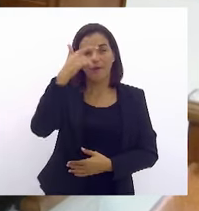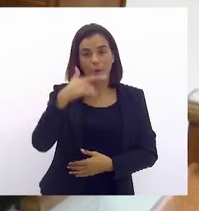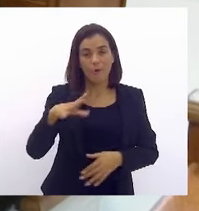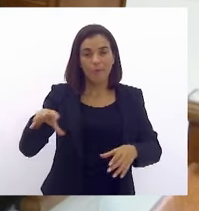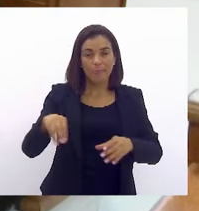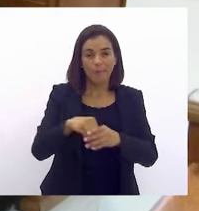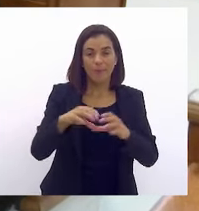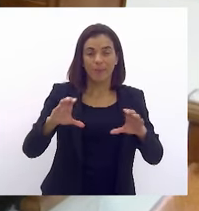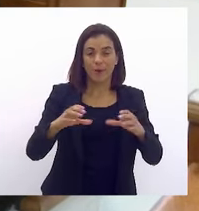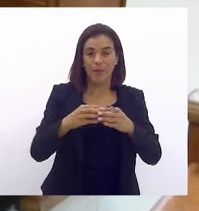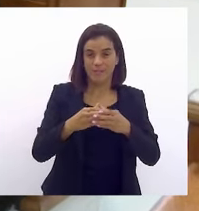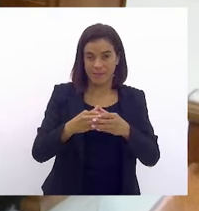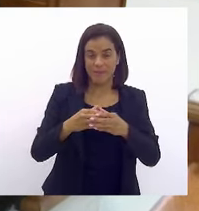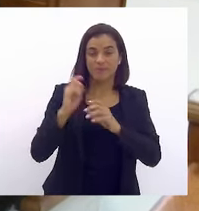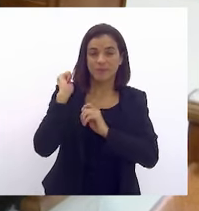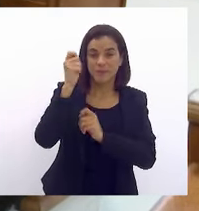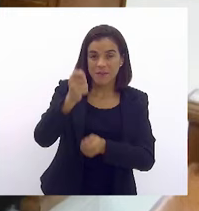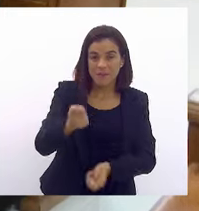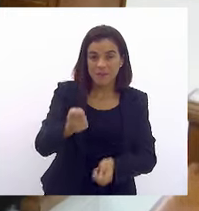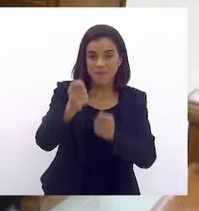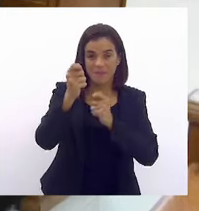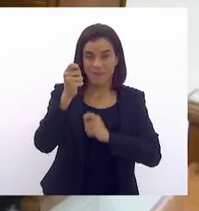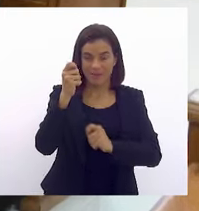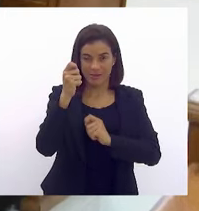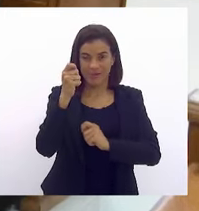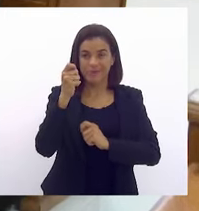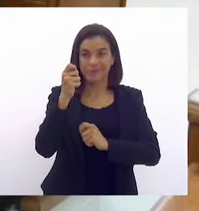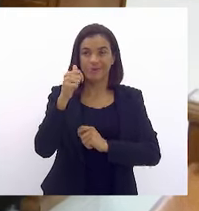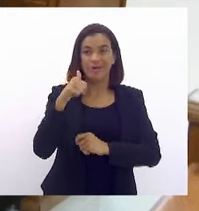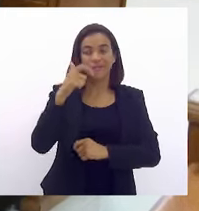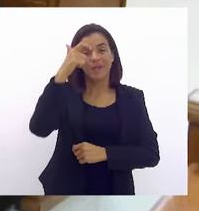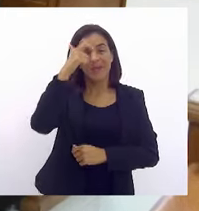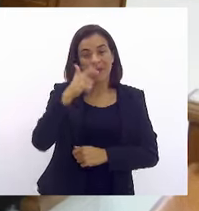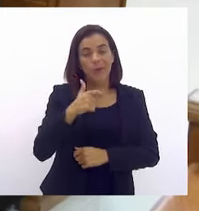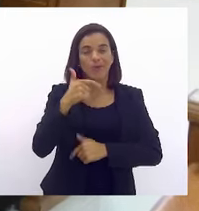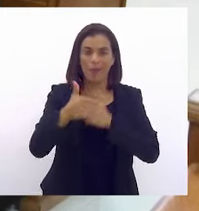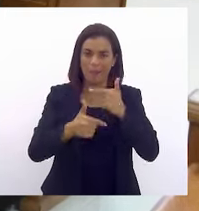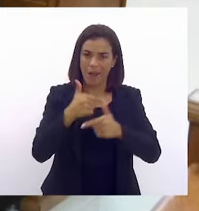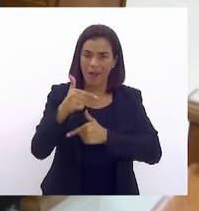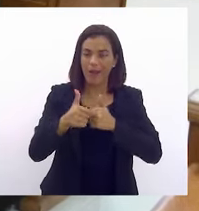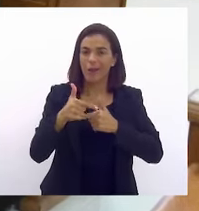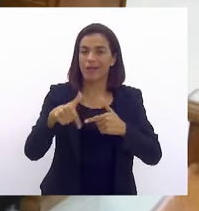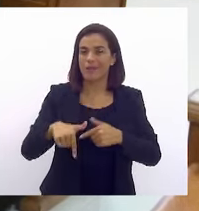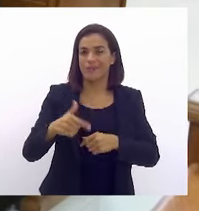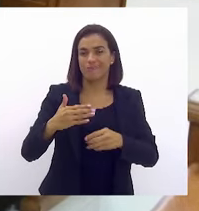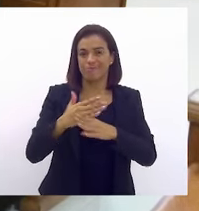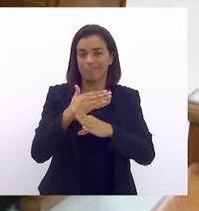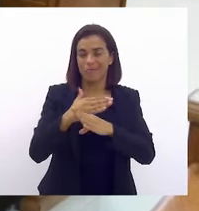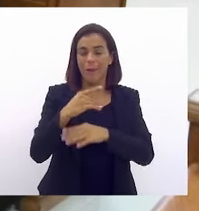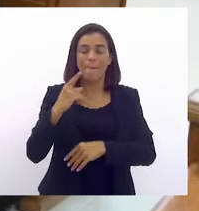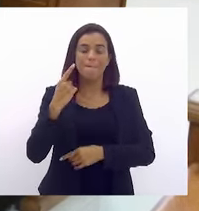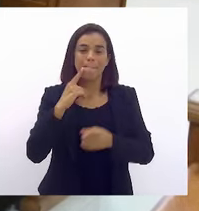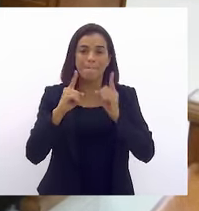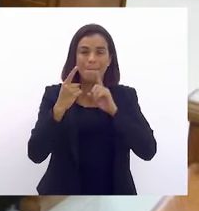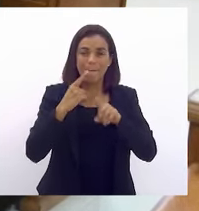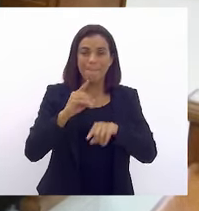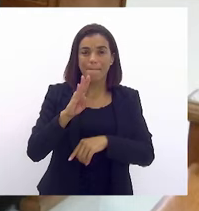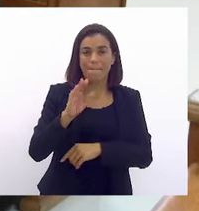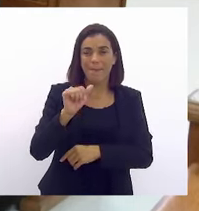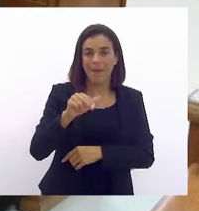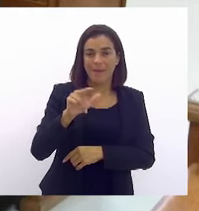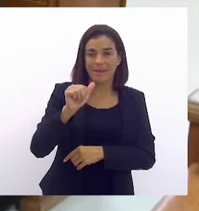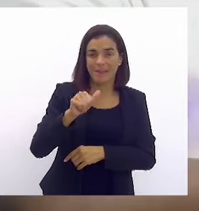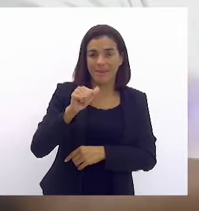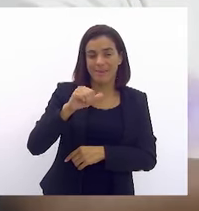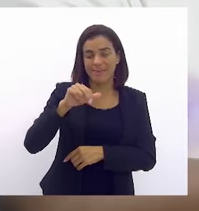aqui na casa, e trabalho muito no 2º Distrito de Maricá, na área de Jaconé, Ponta Negra, Bananal, Manel